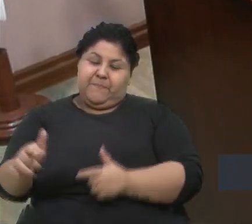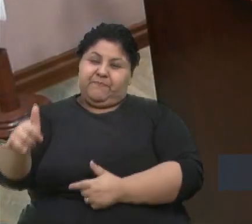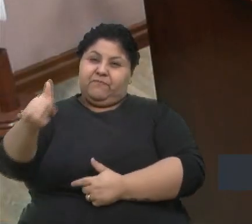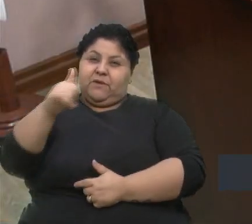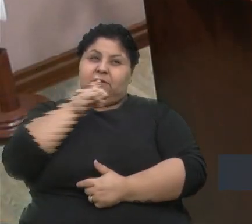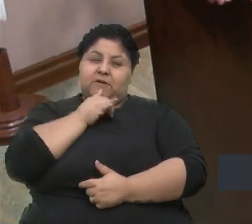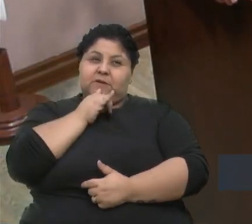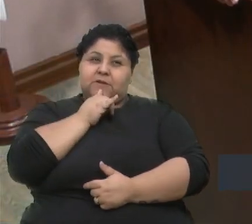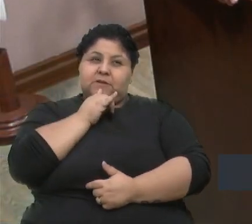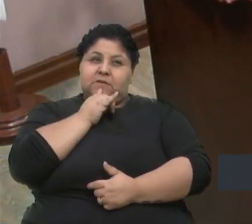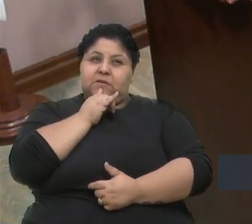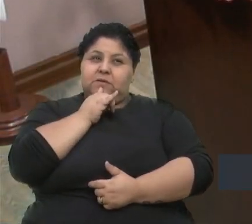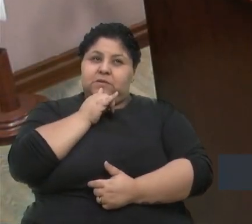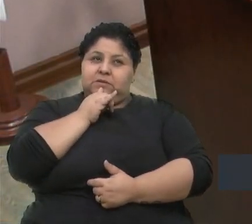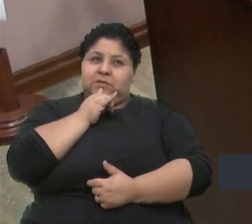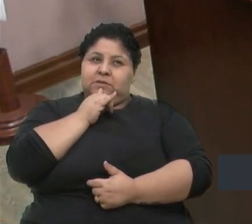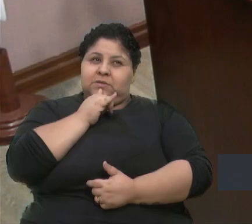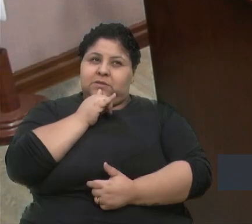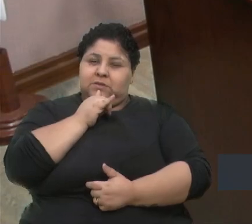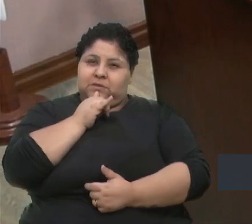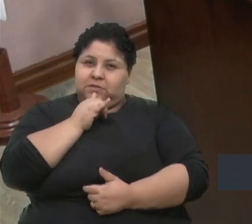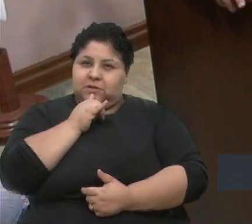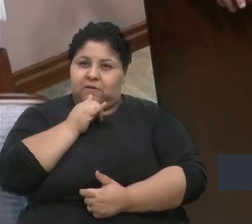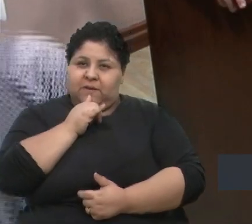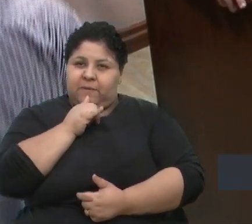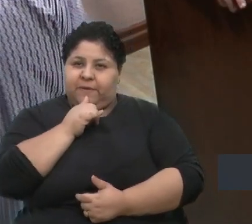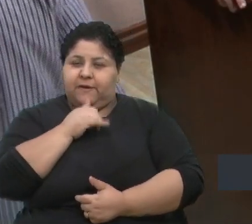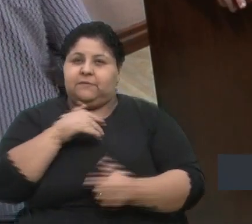vereador Wes. E olha que antes